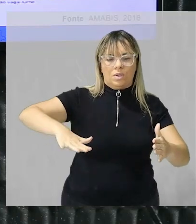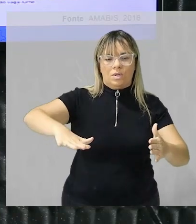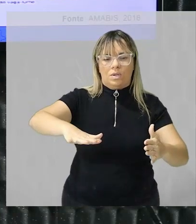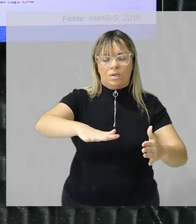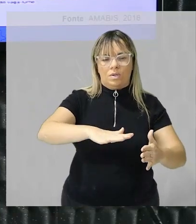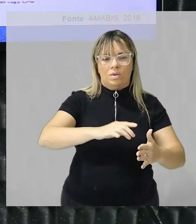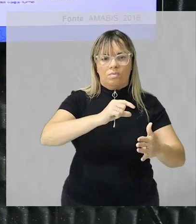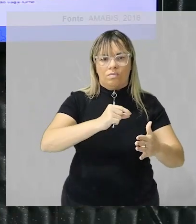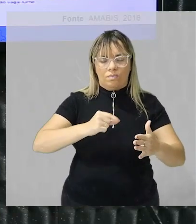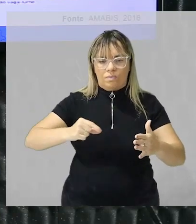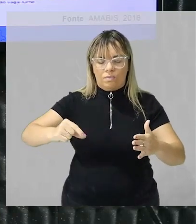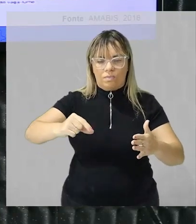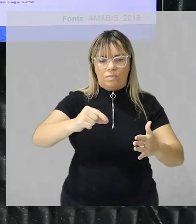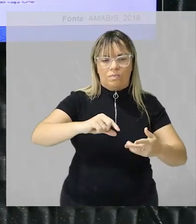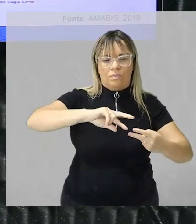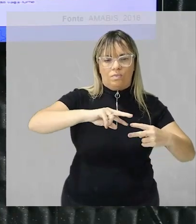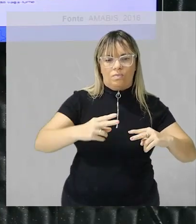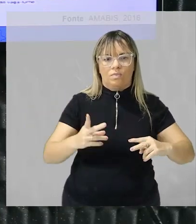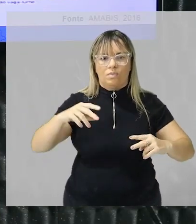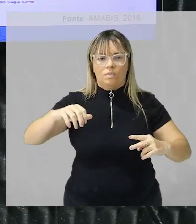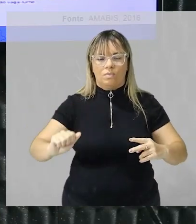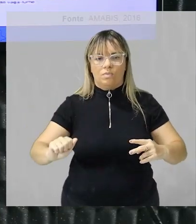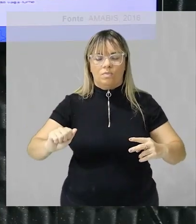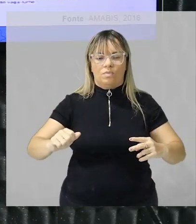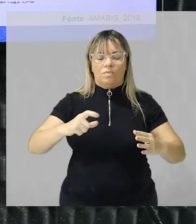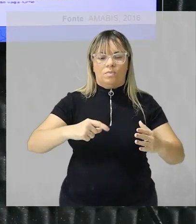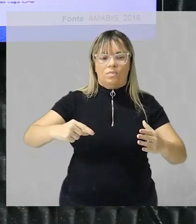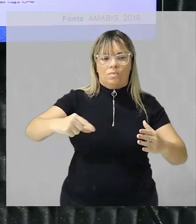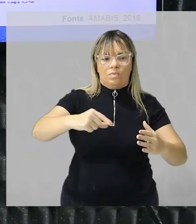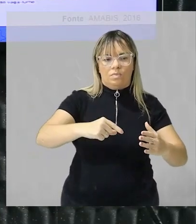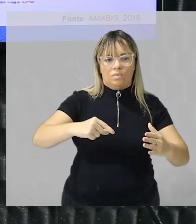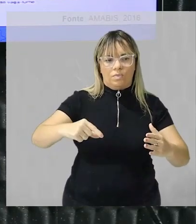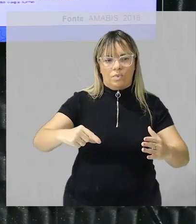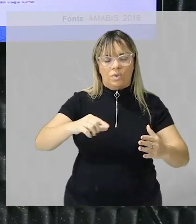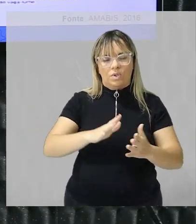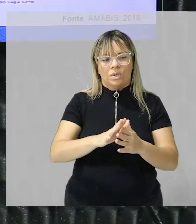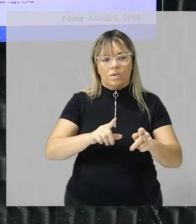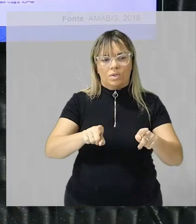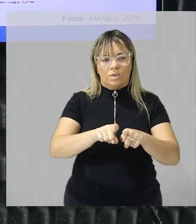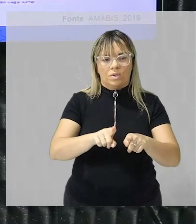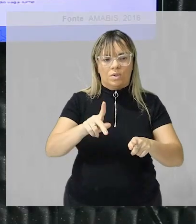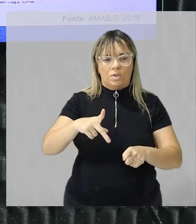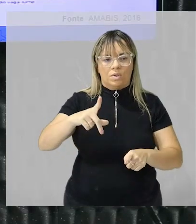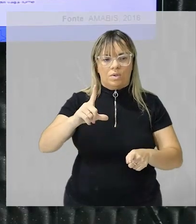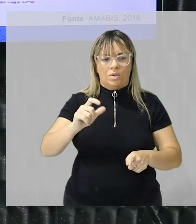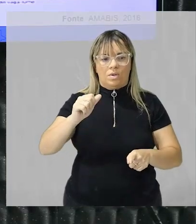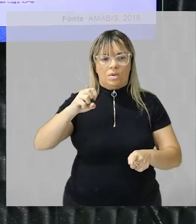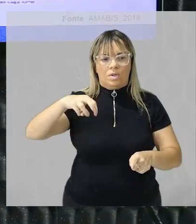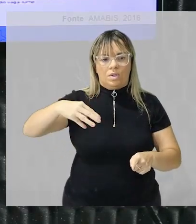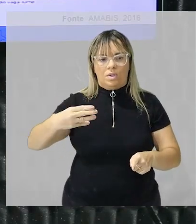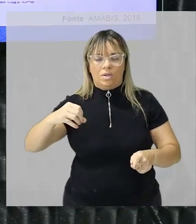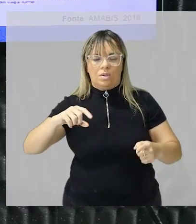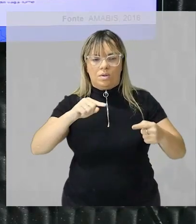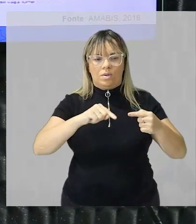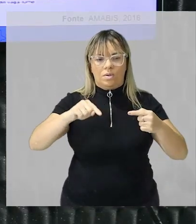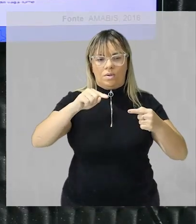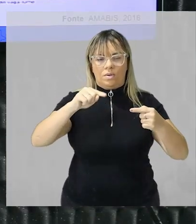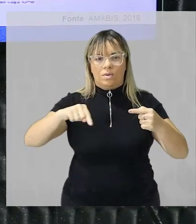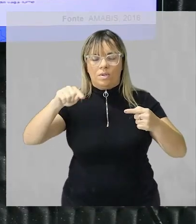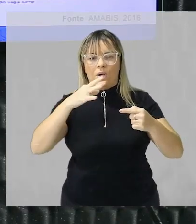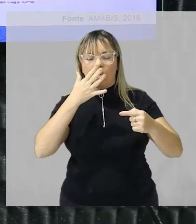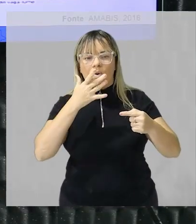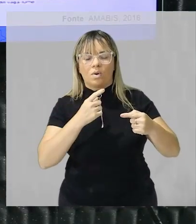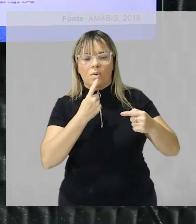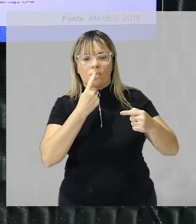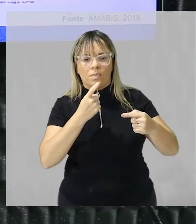deixar pedaços de DNA, ela pode deixar plasmídios, né, que são essas moléculas de DNA circular, que nós chamamos